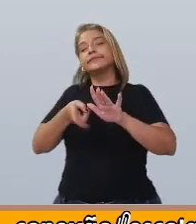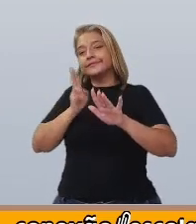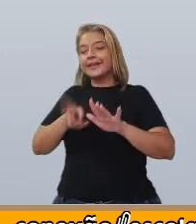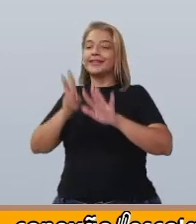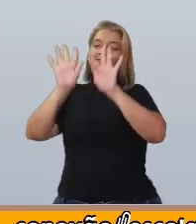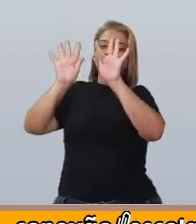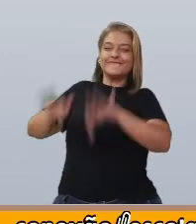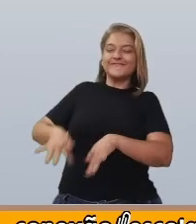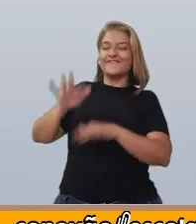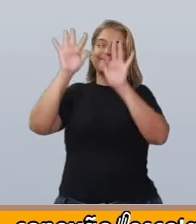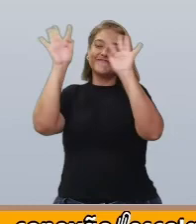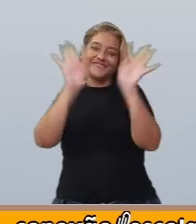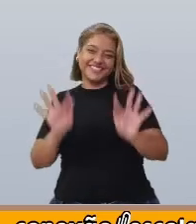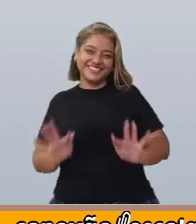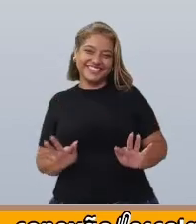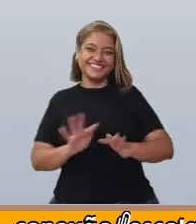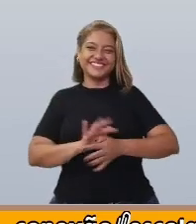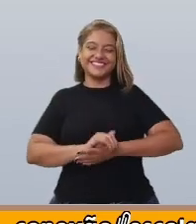final feliz.